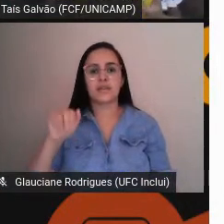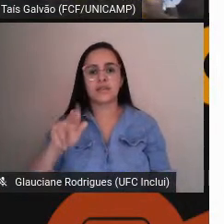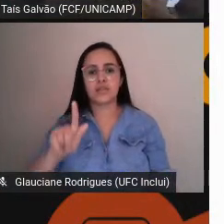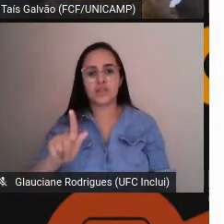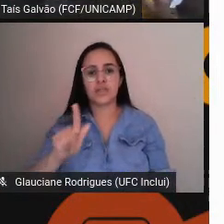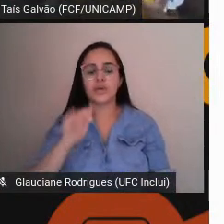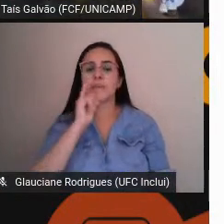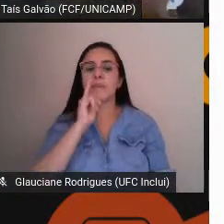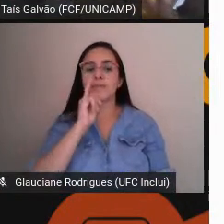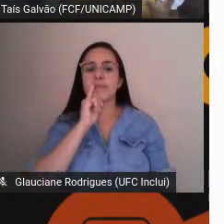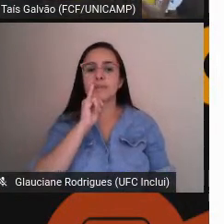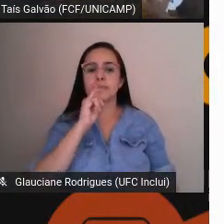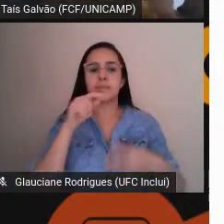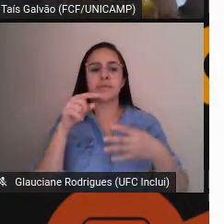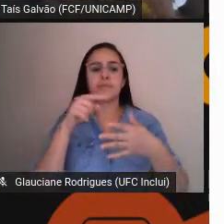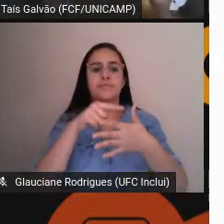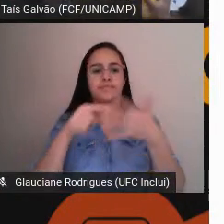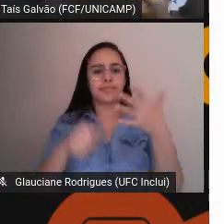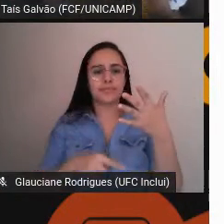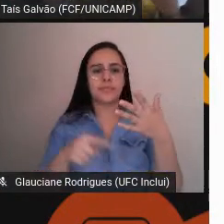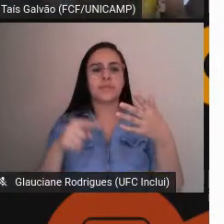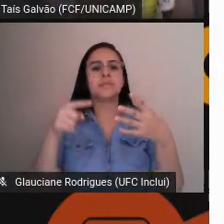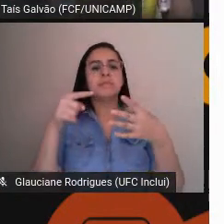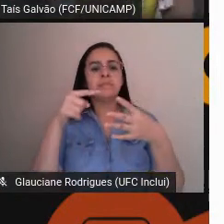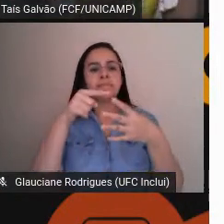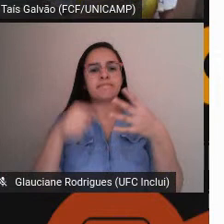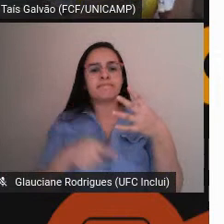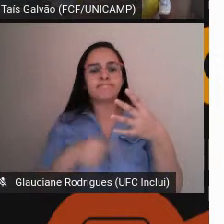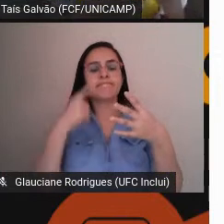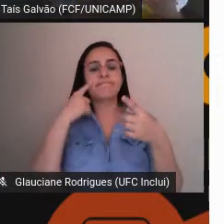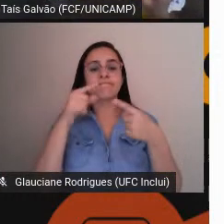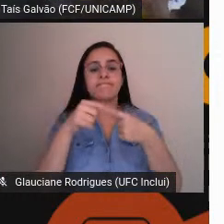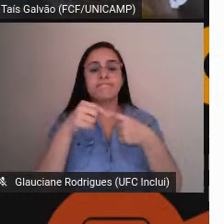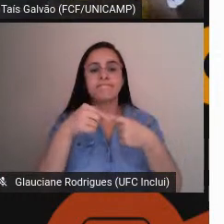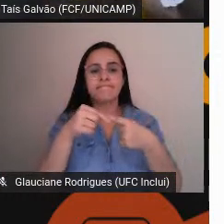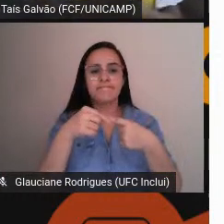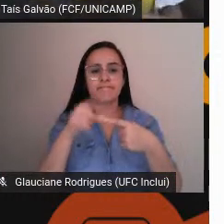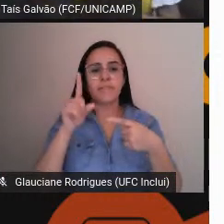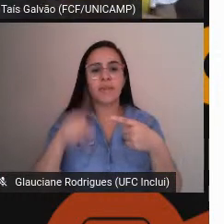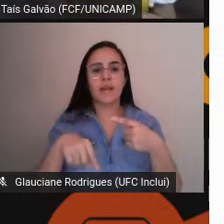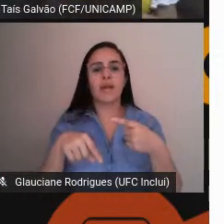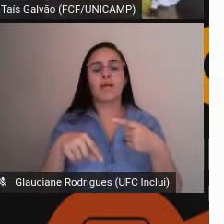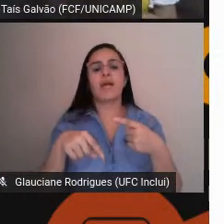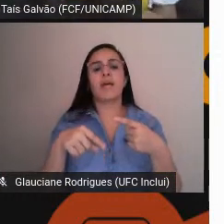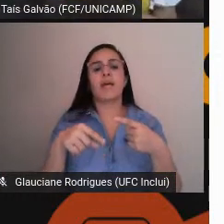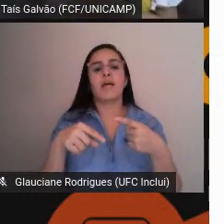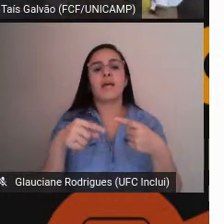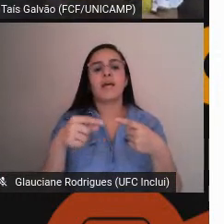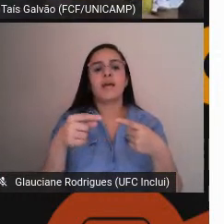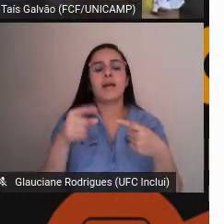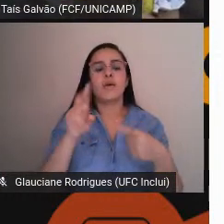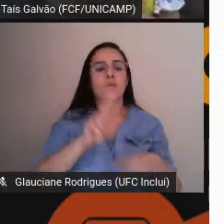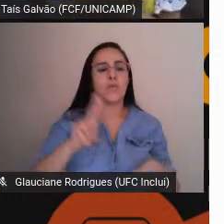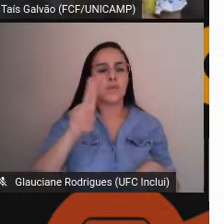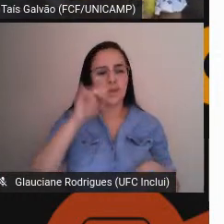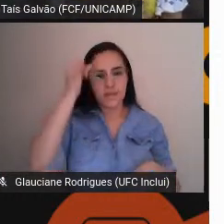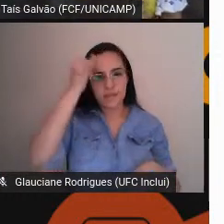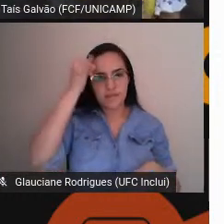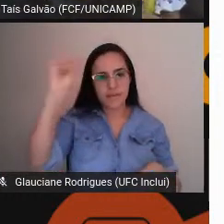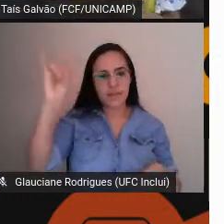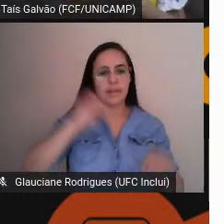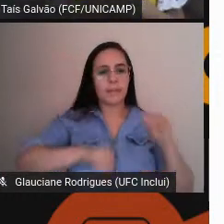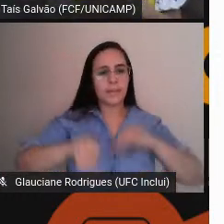antidepressivos, verificando se eles estavam trazendo, nessas revisões sistemáticas, a informação de que havia maior risco